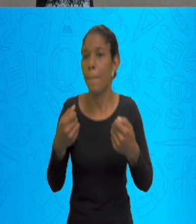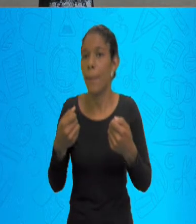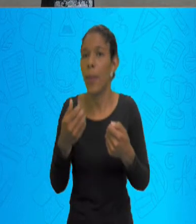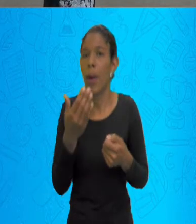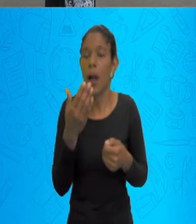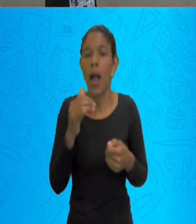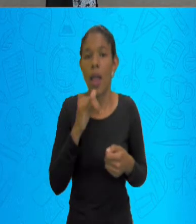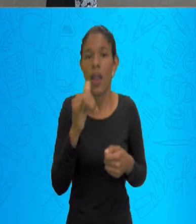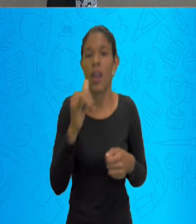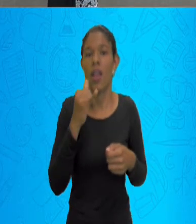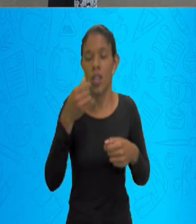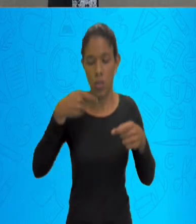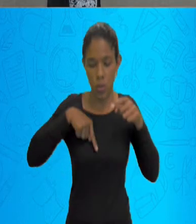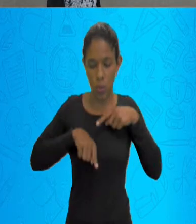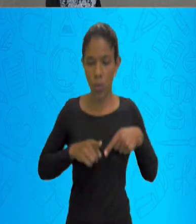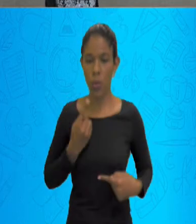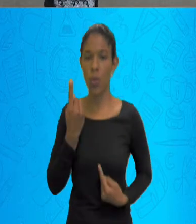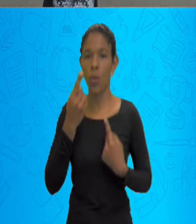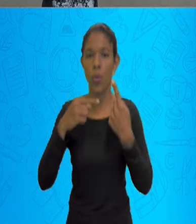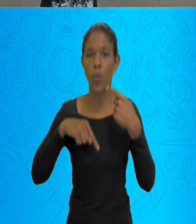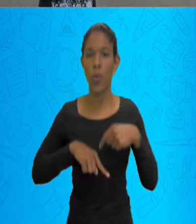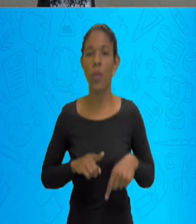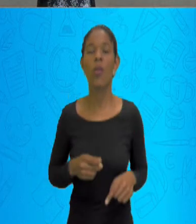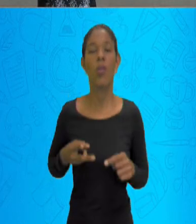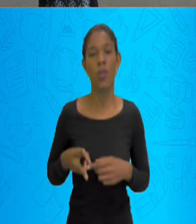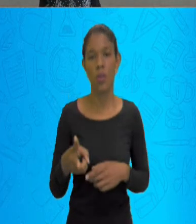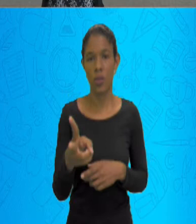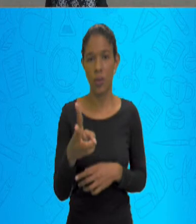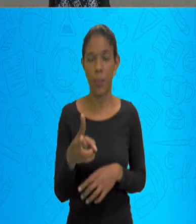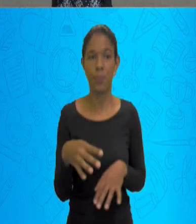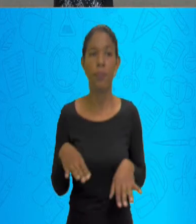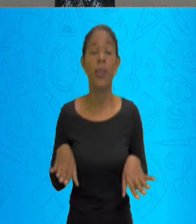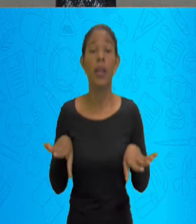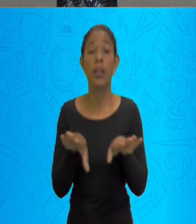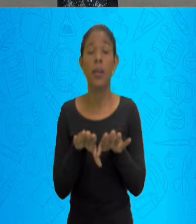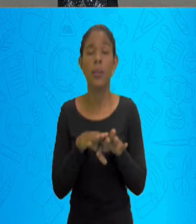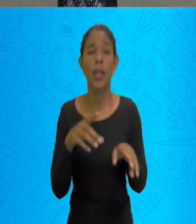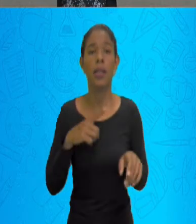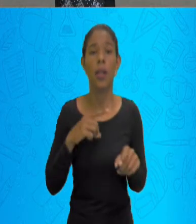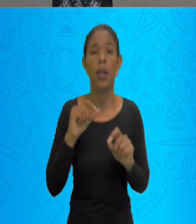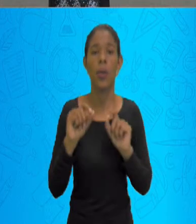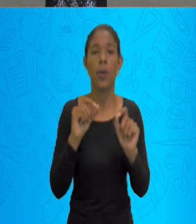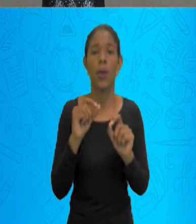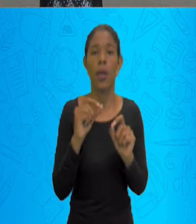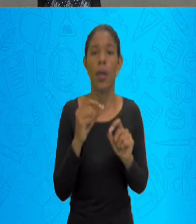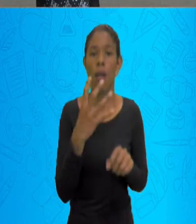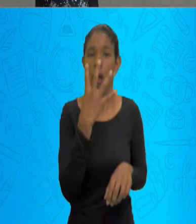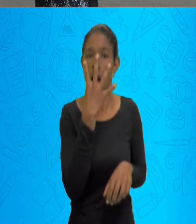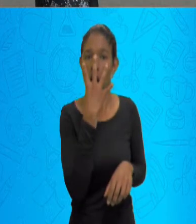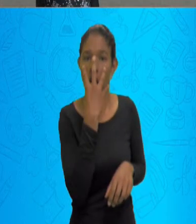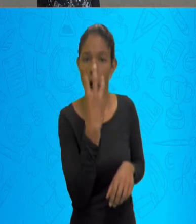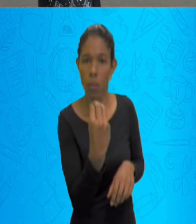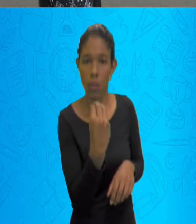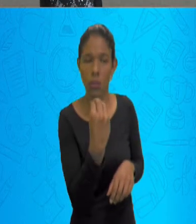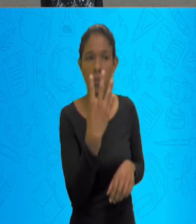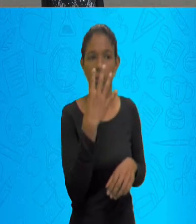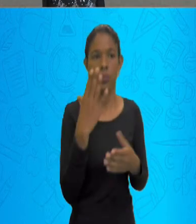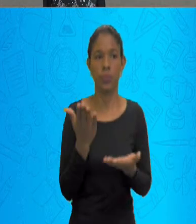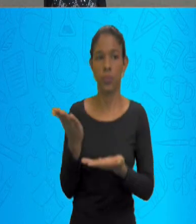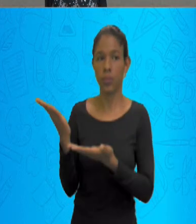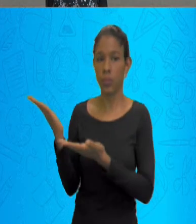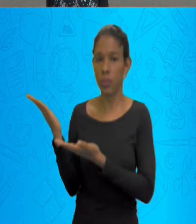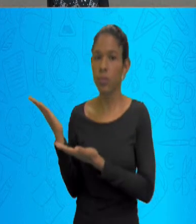raposa do Ártico, ela é toda branquinha, porque com isso ela consegue se